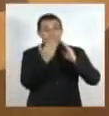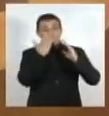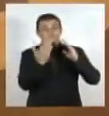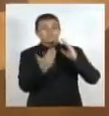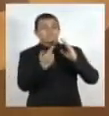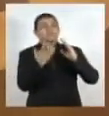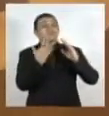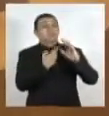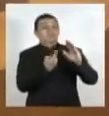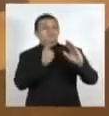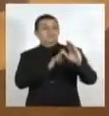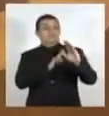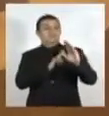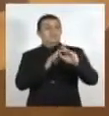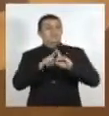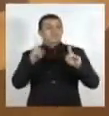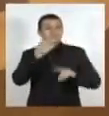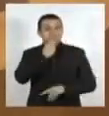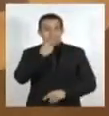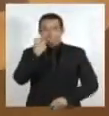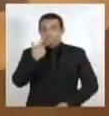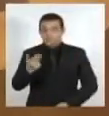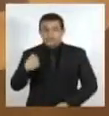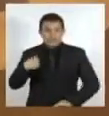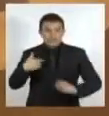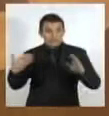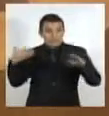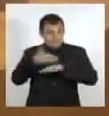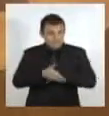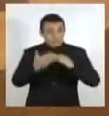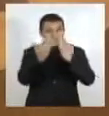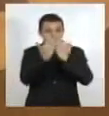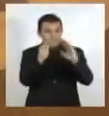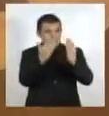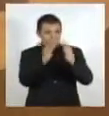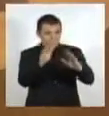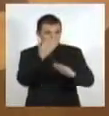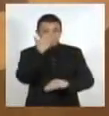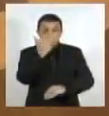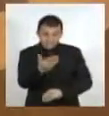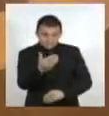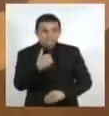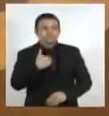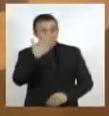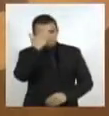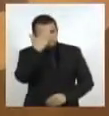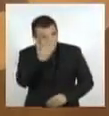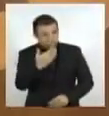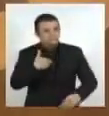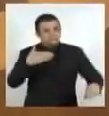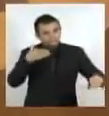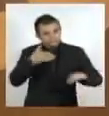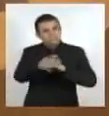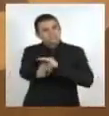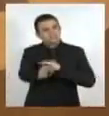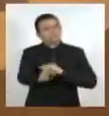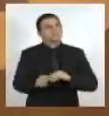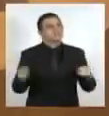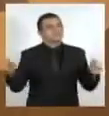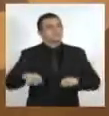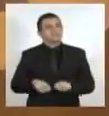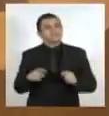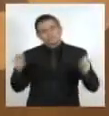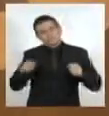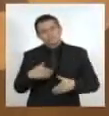Governo de Pernambuco e pela porta da frente sairei, ainda que algemado. Assim agem